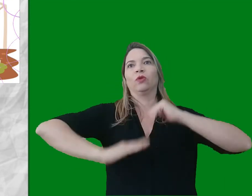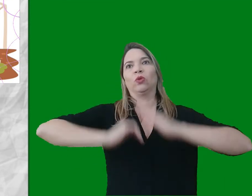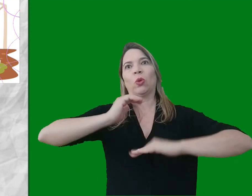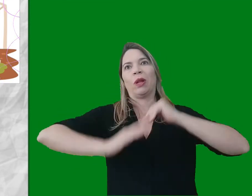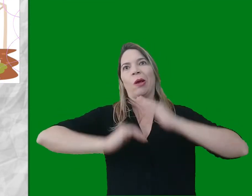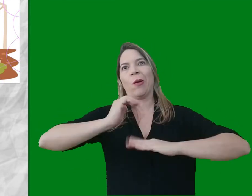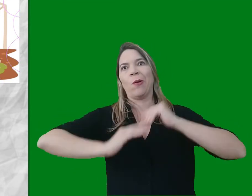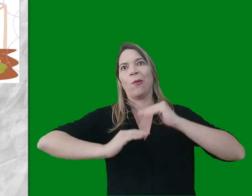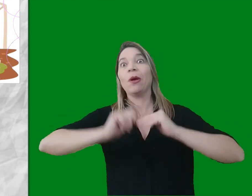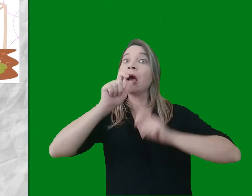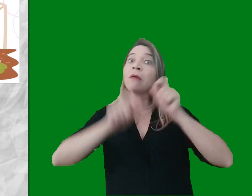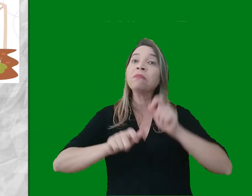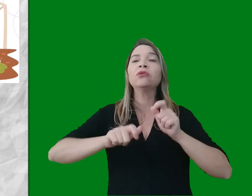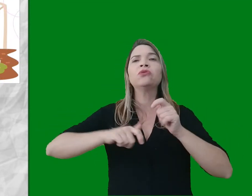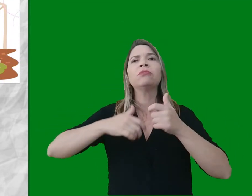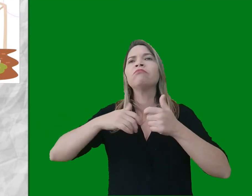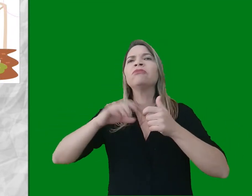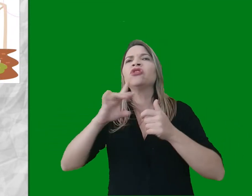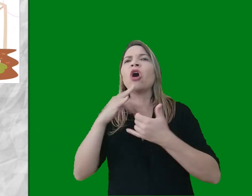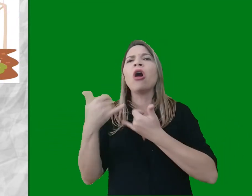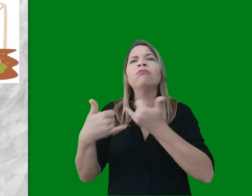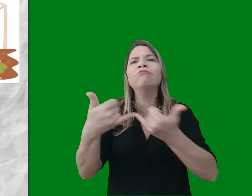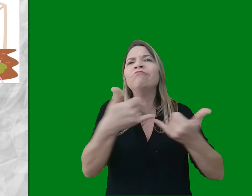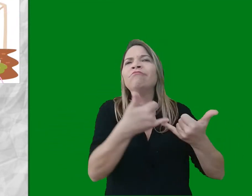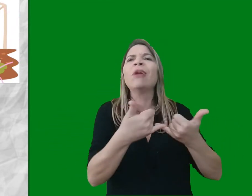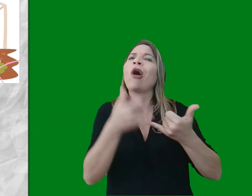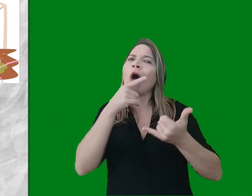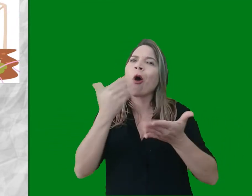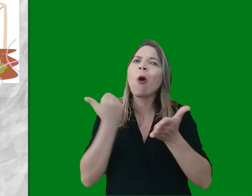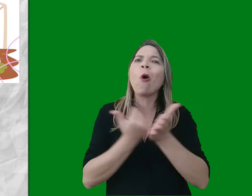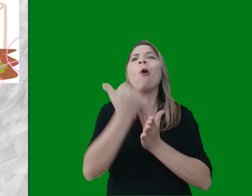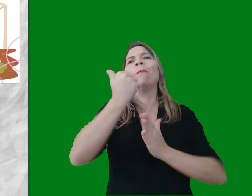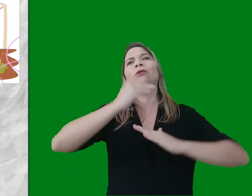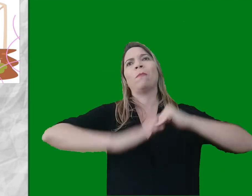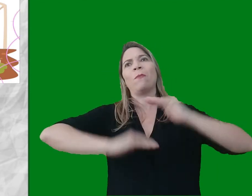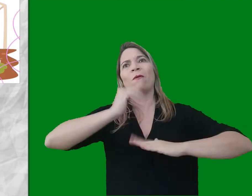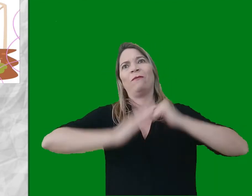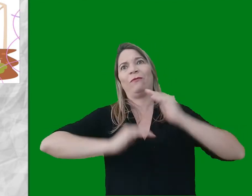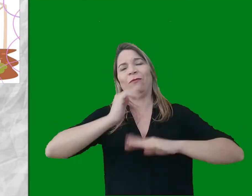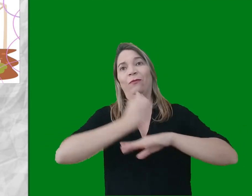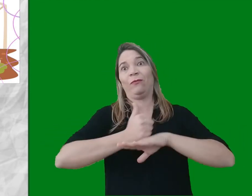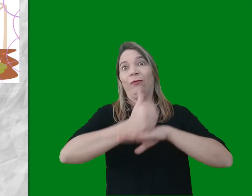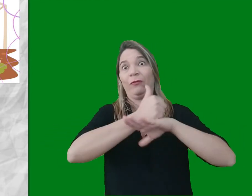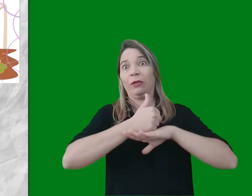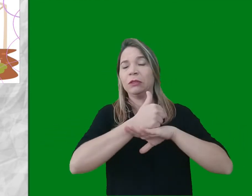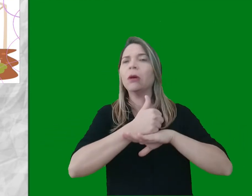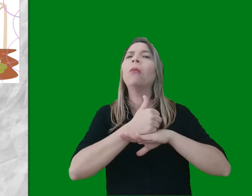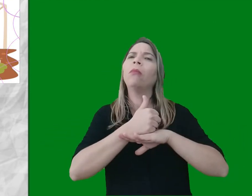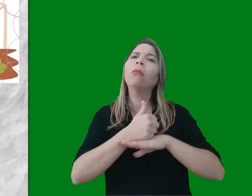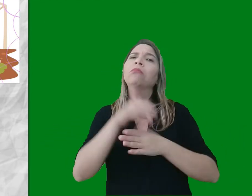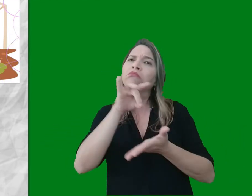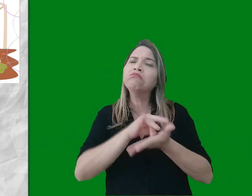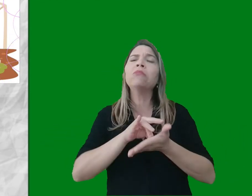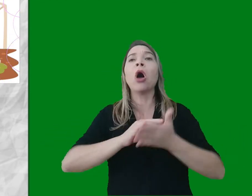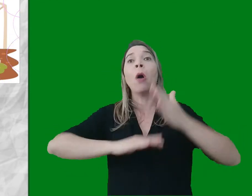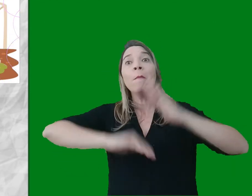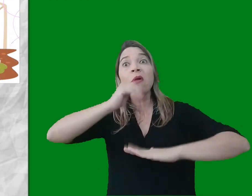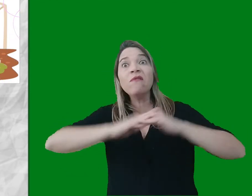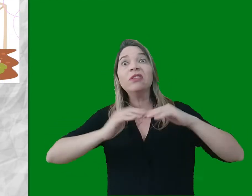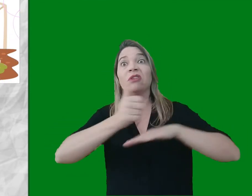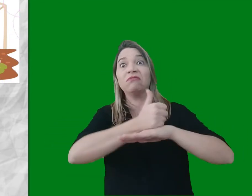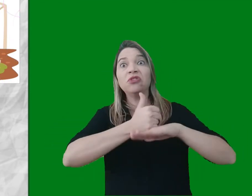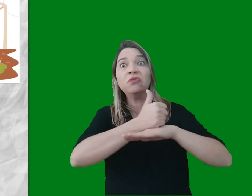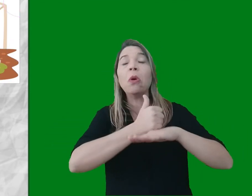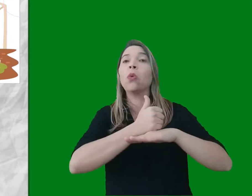se dava especificamente em espaços de práticas institucionalizados. Outro ponto destacado é que, ao mesmo tempo que a profissão de jogador de